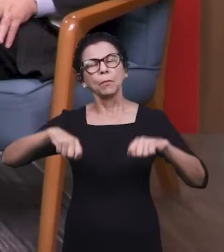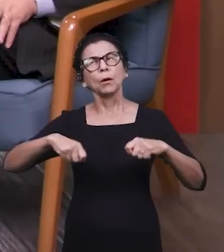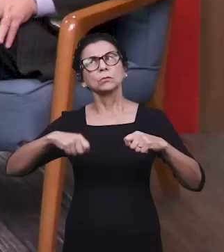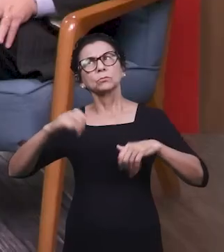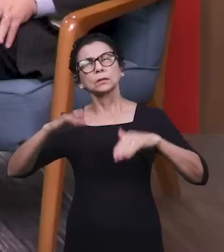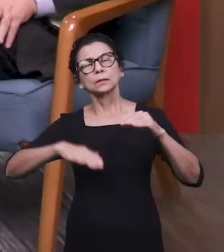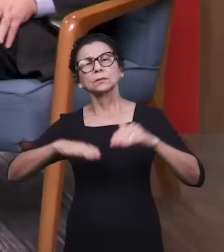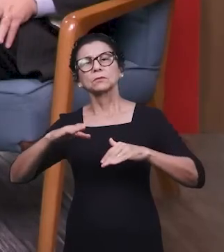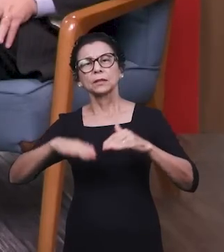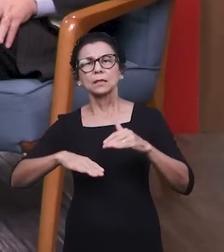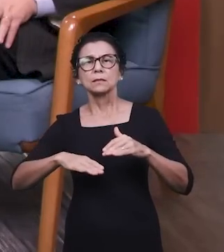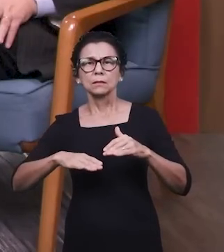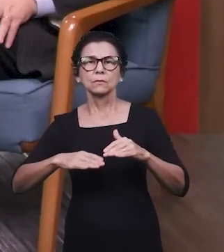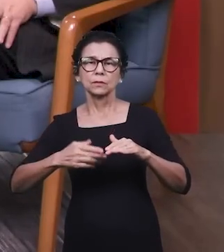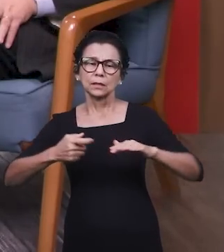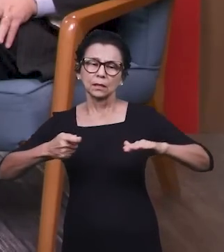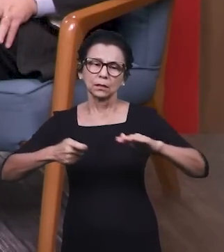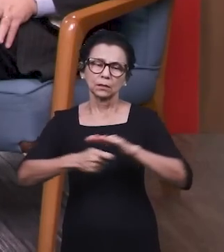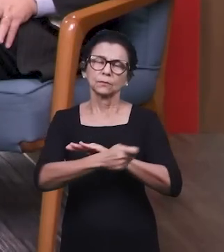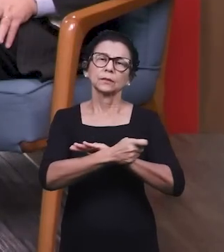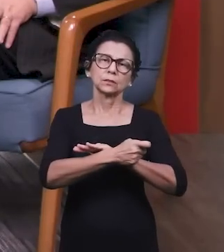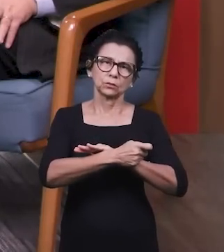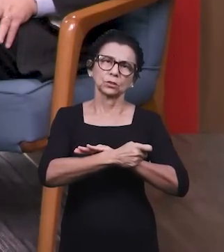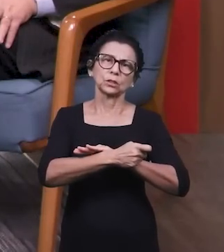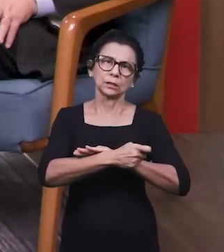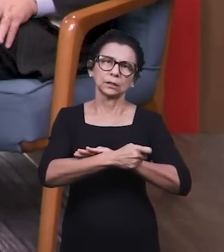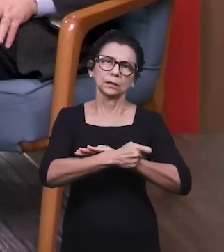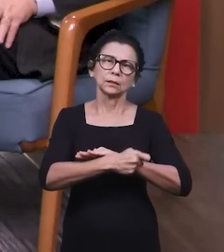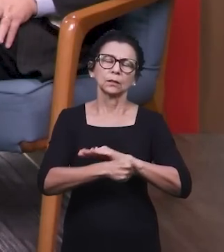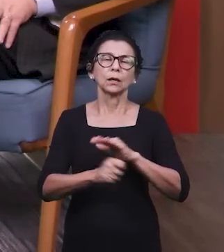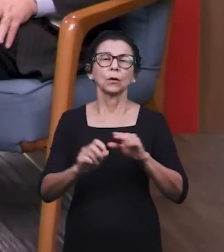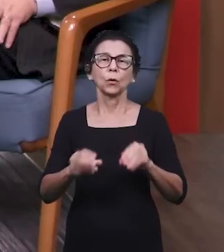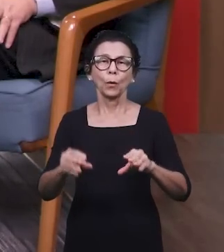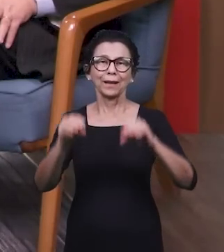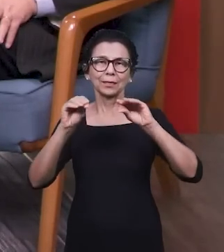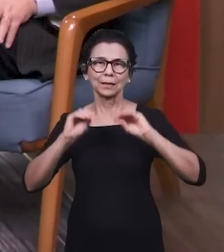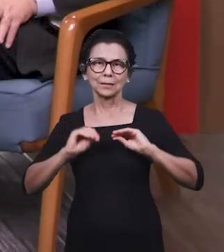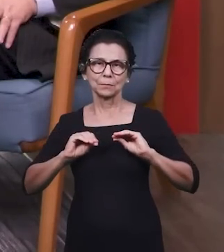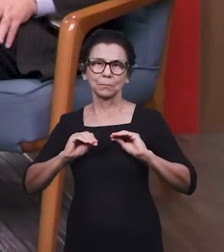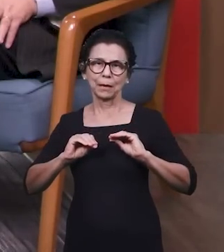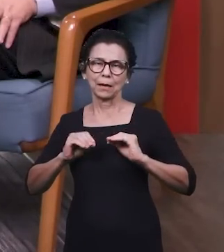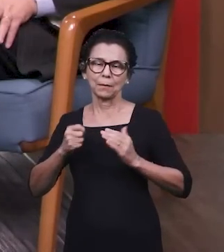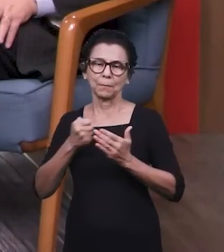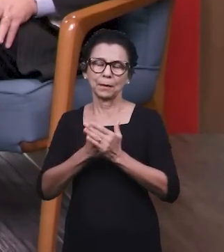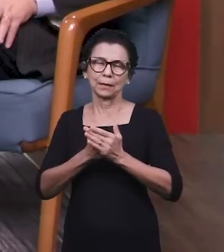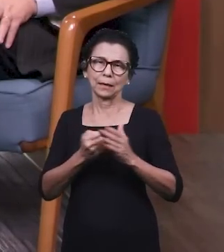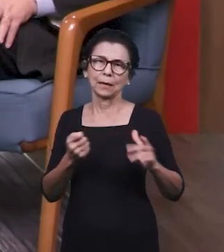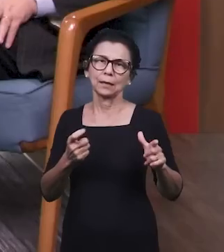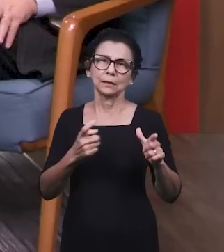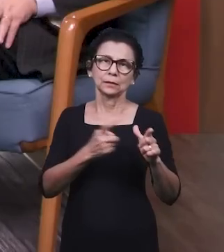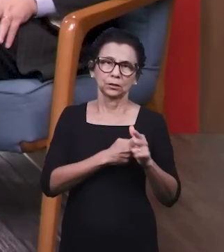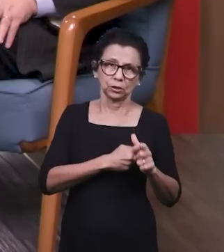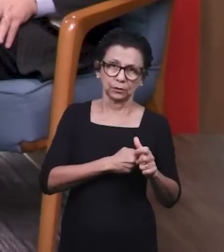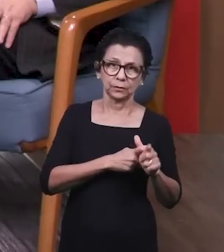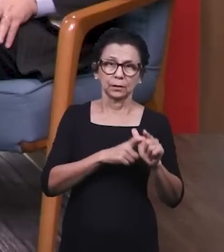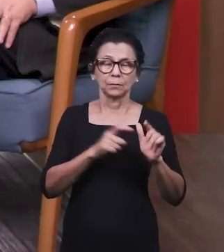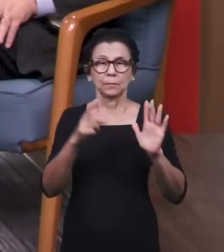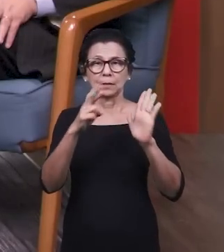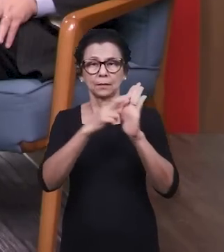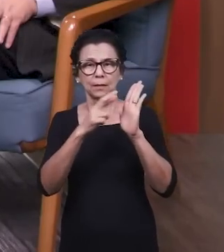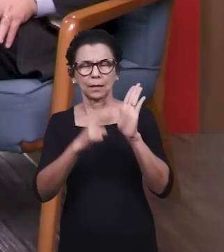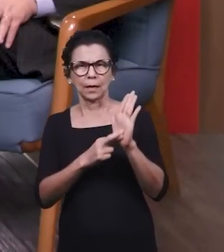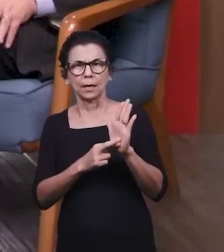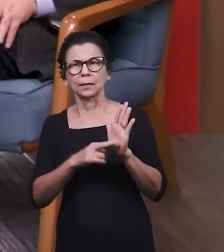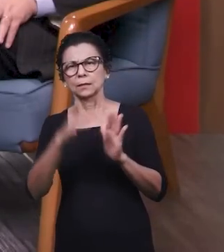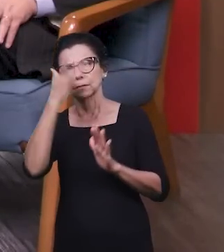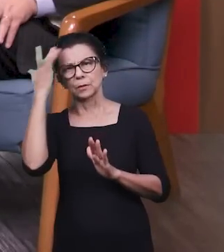compensar você investir o seu dinheiro em vez de antecipar uma dívida. Mas via de regra, eu sempre costumo dizer isso para as pessoas que têm financiamentos